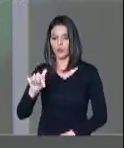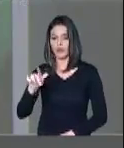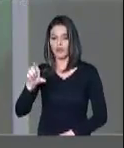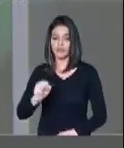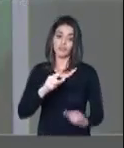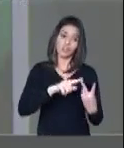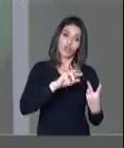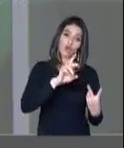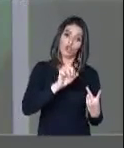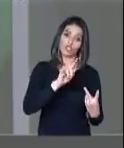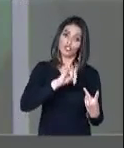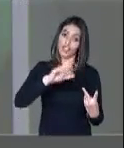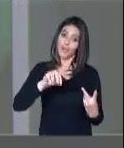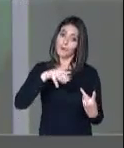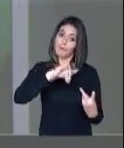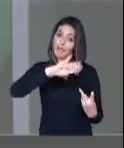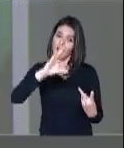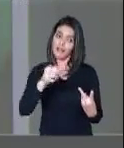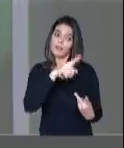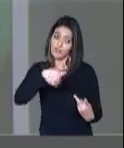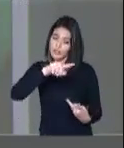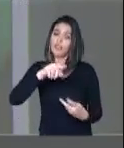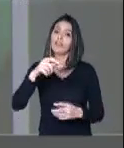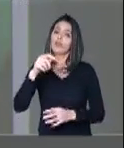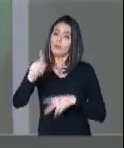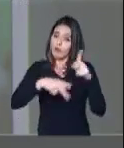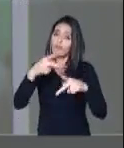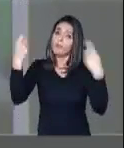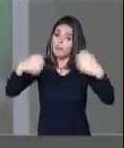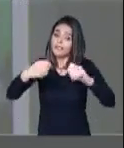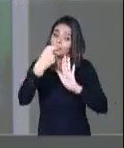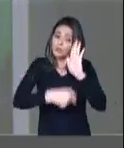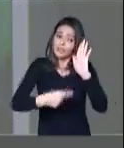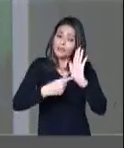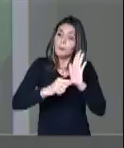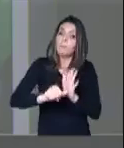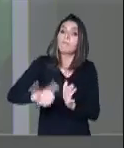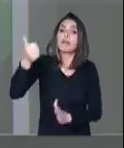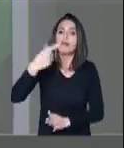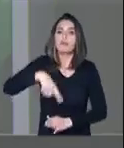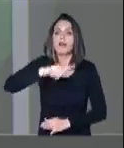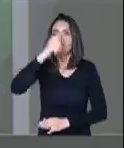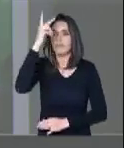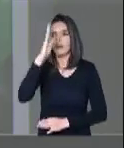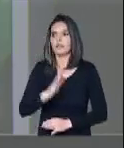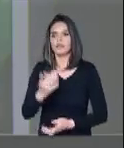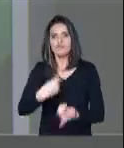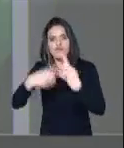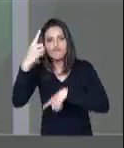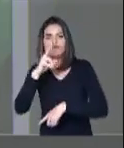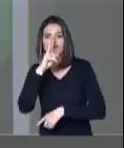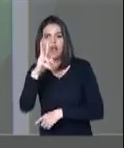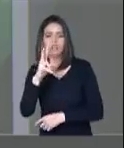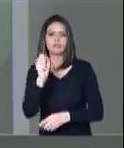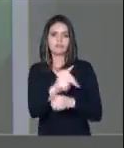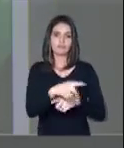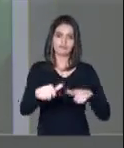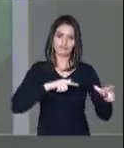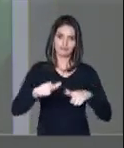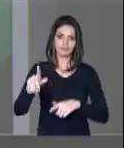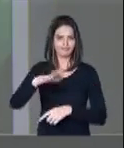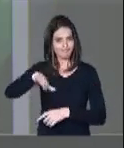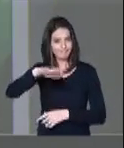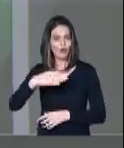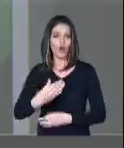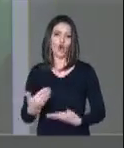texto que é o texto que o Brasil precisa para que o Brasil volte a crescer ainda mais forte e ainda mais rápido, para gerar emprego para os